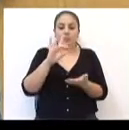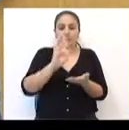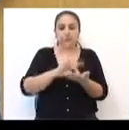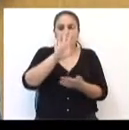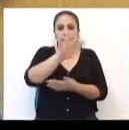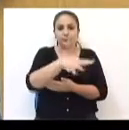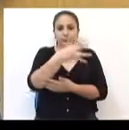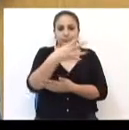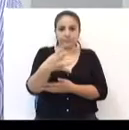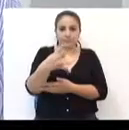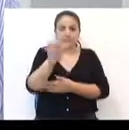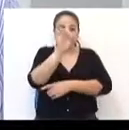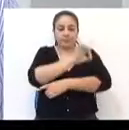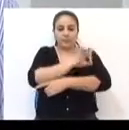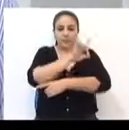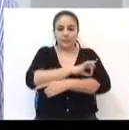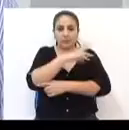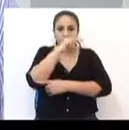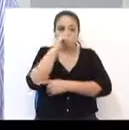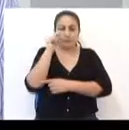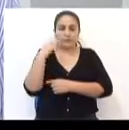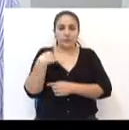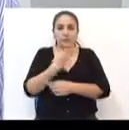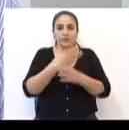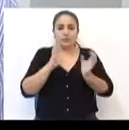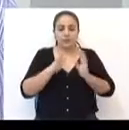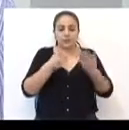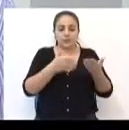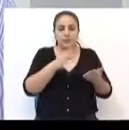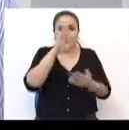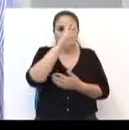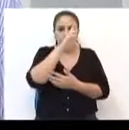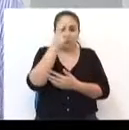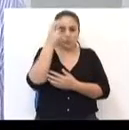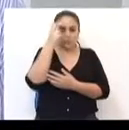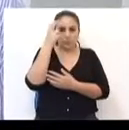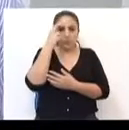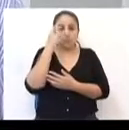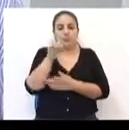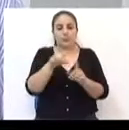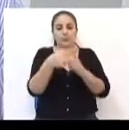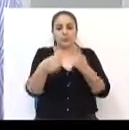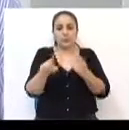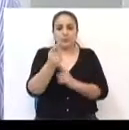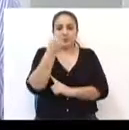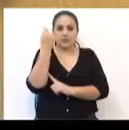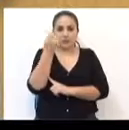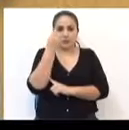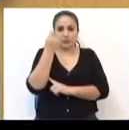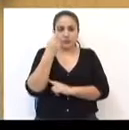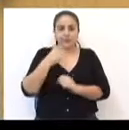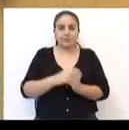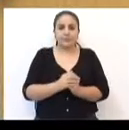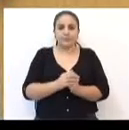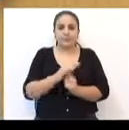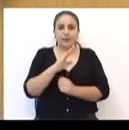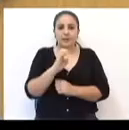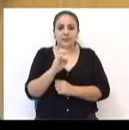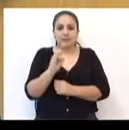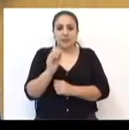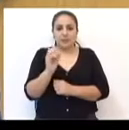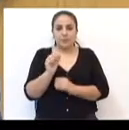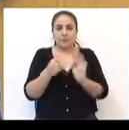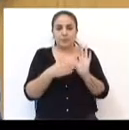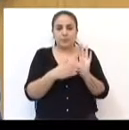oficial do município. E acreditamos estar contribuindo com a nossa cultura, com a música gaúcha e com a tradição nossa. SEBS propõe